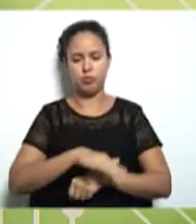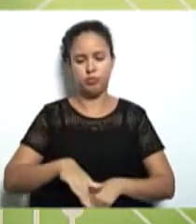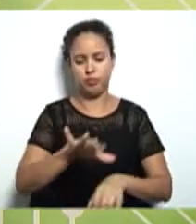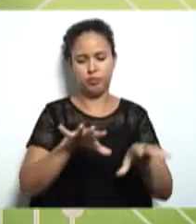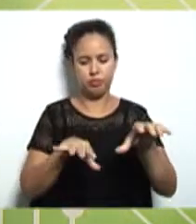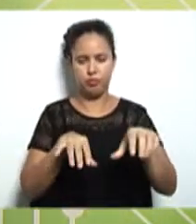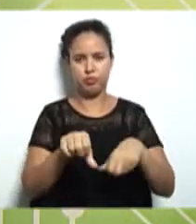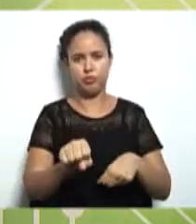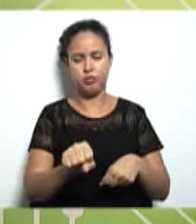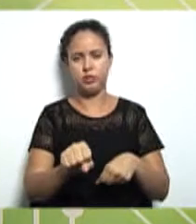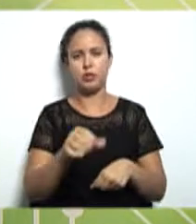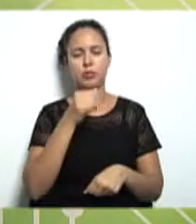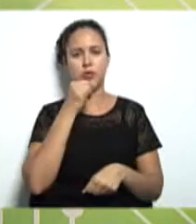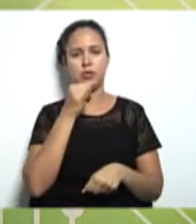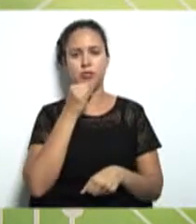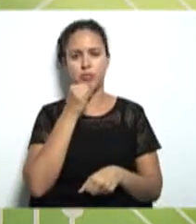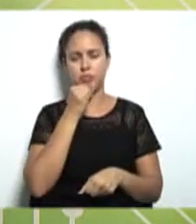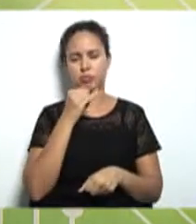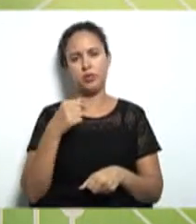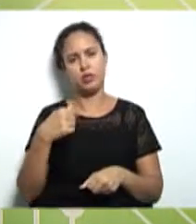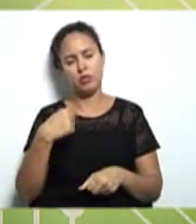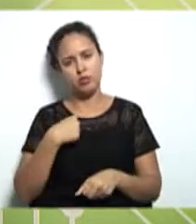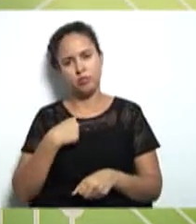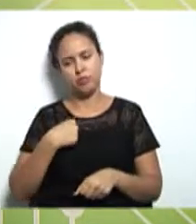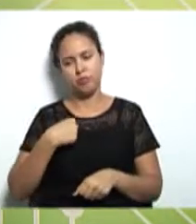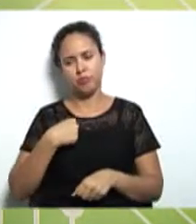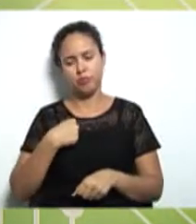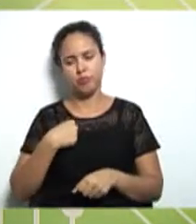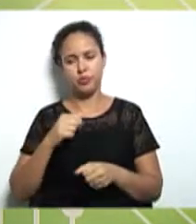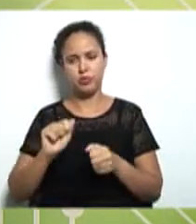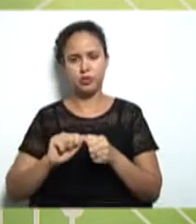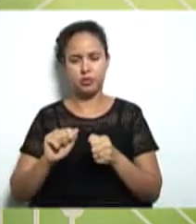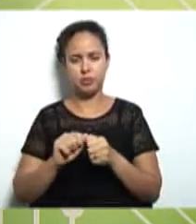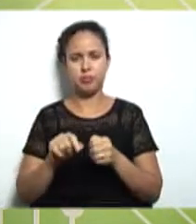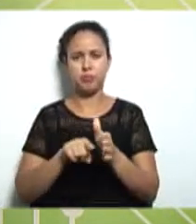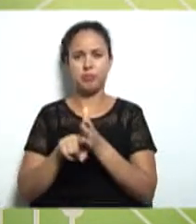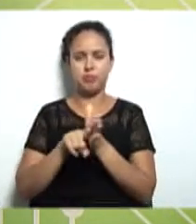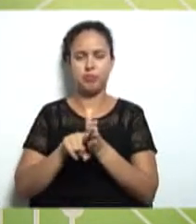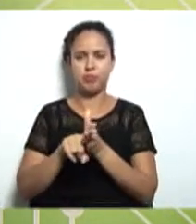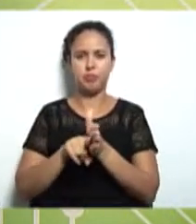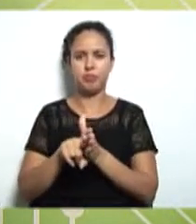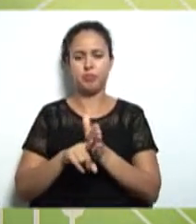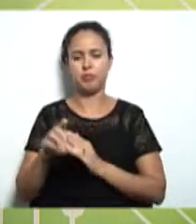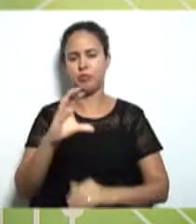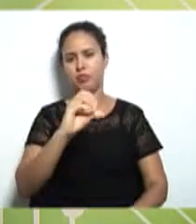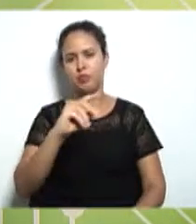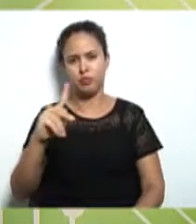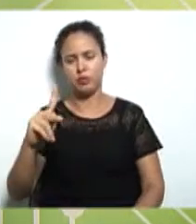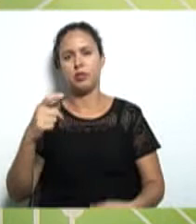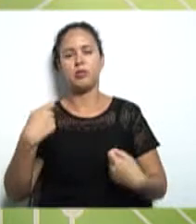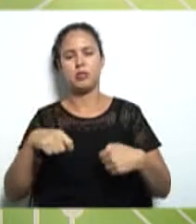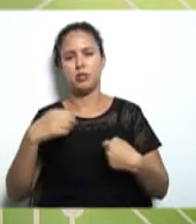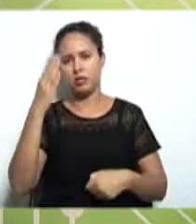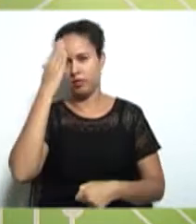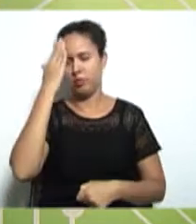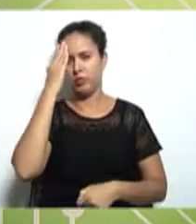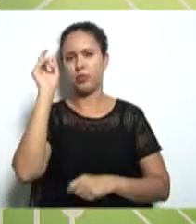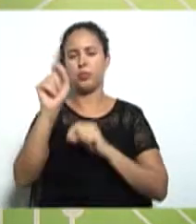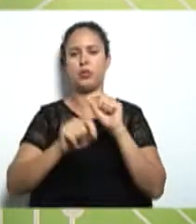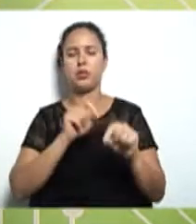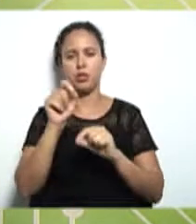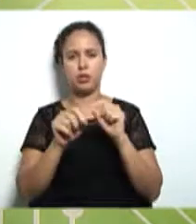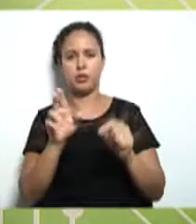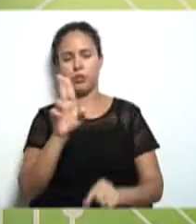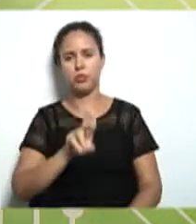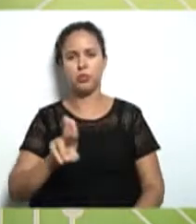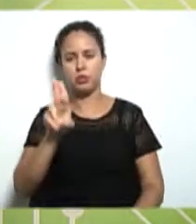eu realizar pesquisa em cooperativa, eu tenho que saber quais são os instrumentos que eu vou utilizar, se eu vou utilizar questionário, se